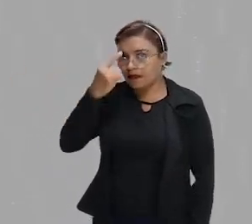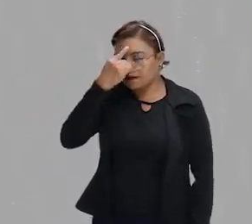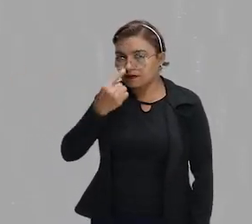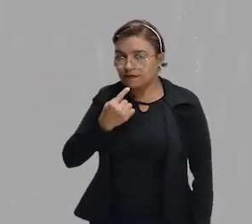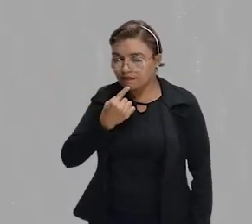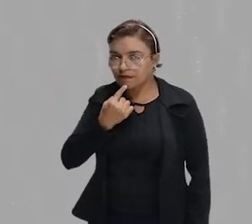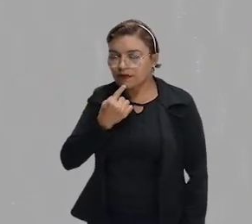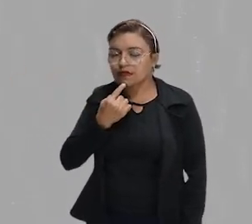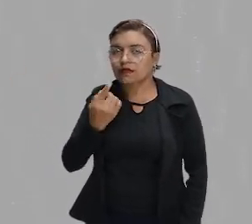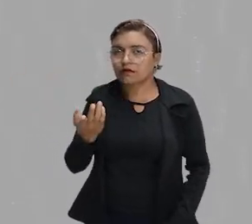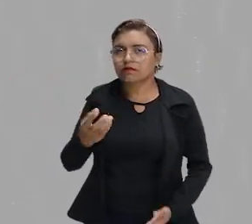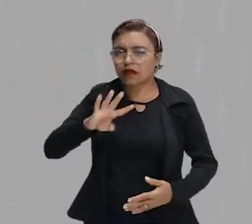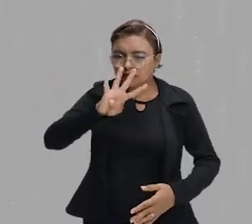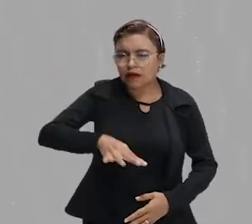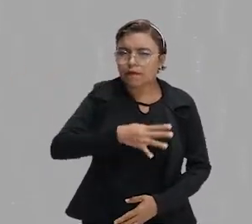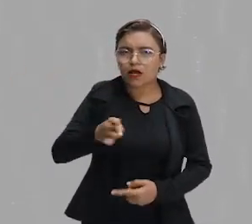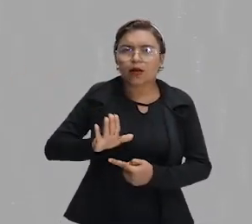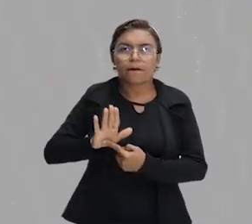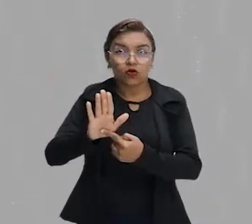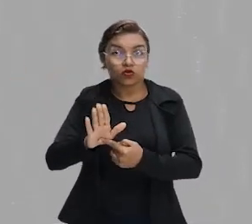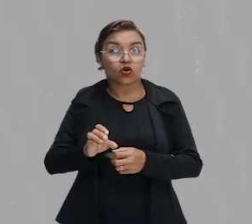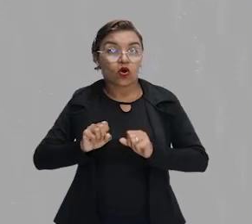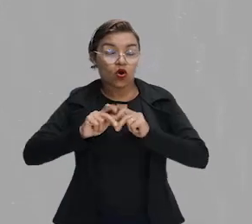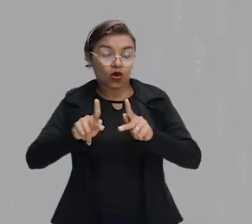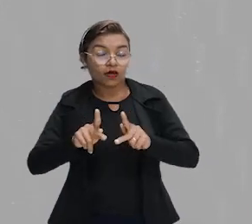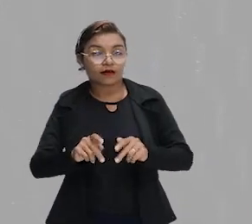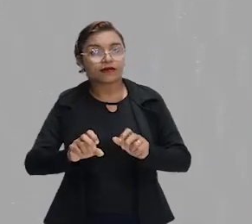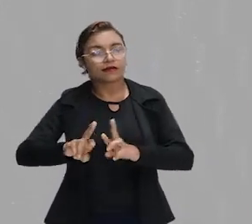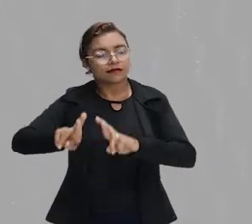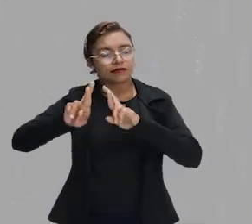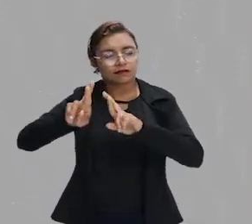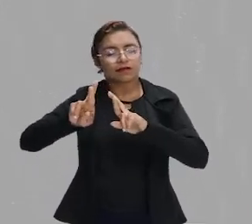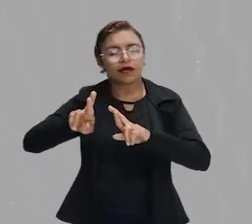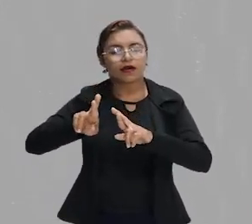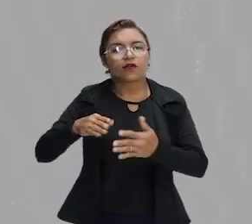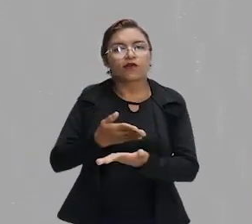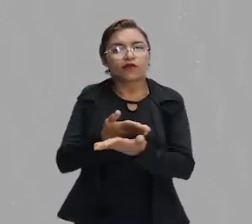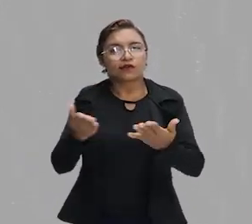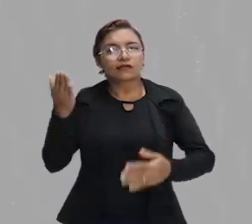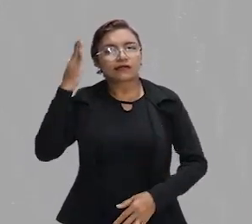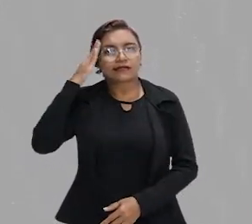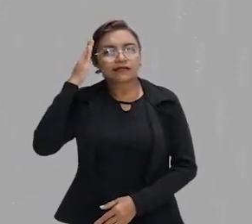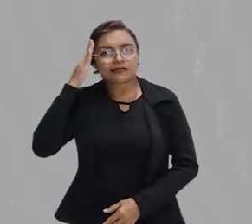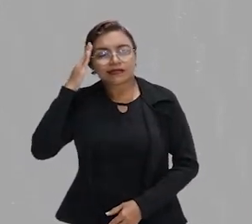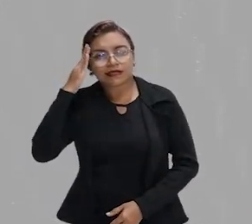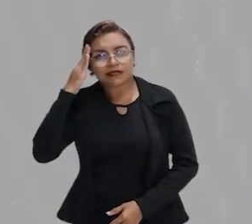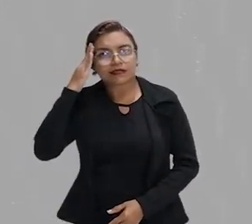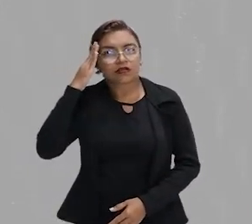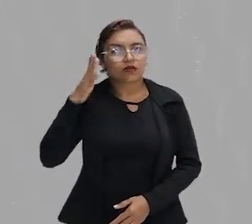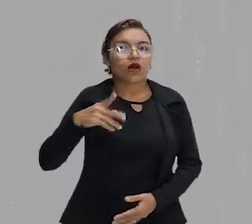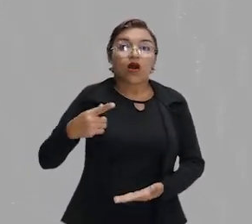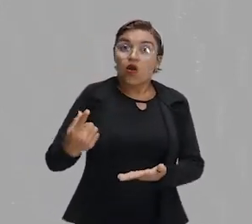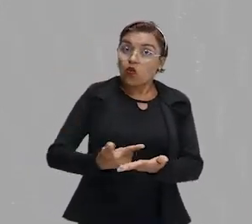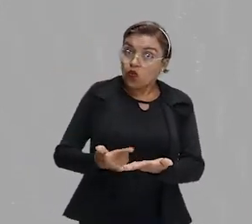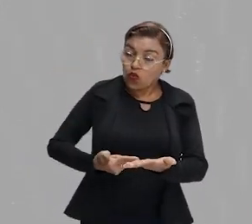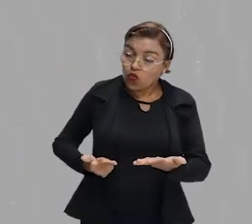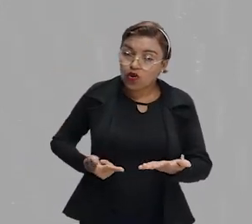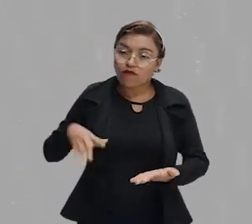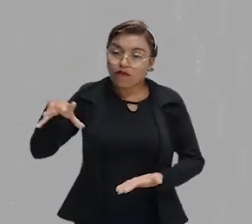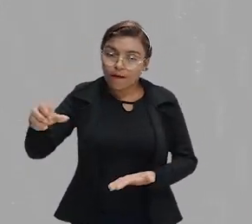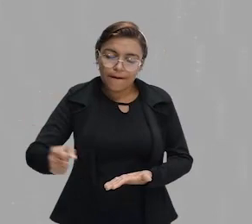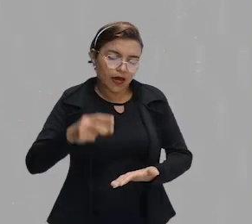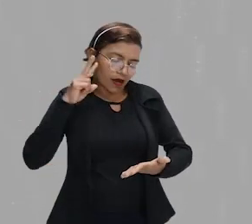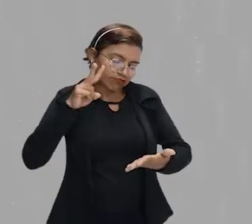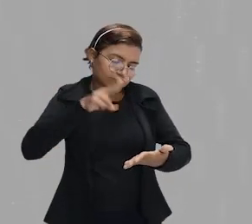codificam os aminoácidos. Tranquilo, pessoal? Espero que vocês tenham entendido essa aula. Tá? pega o livro, faz uma revisão sobre o